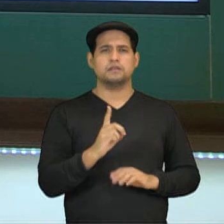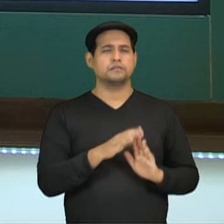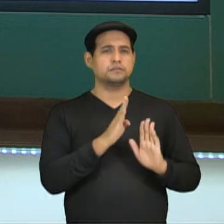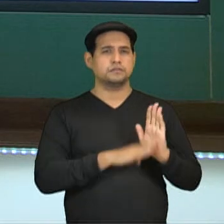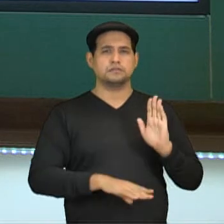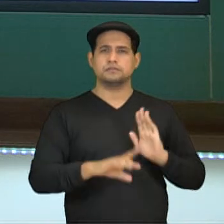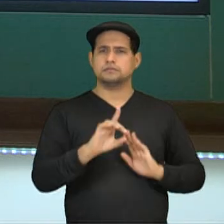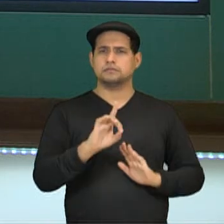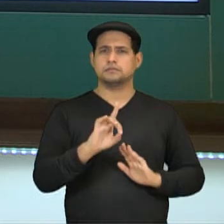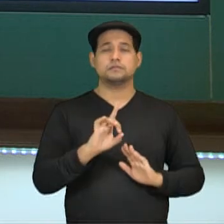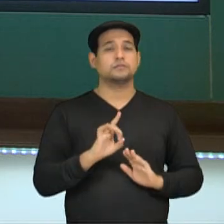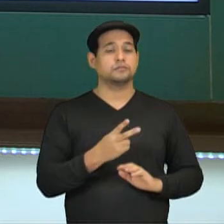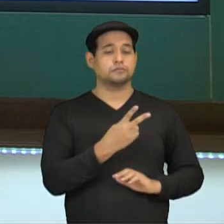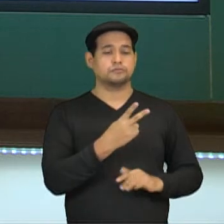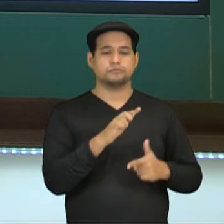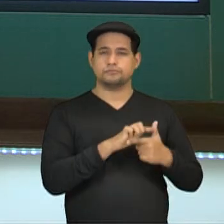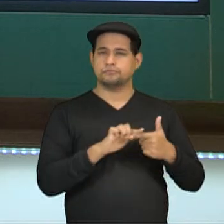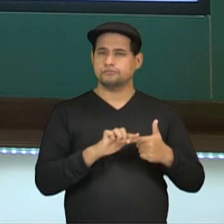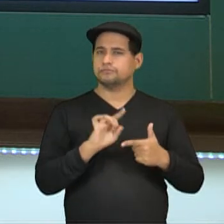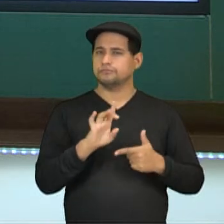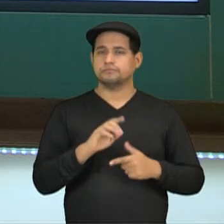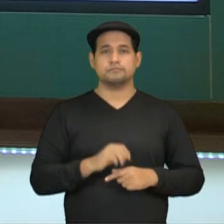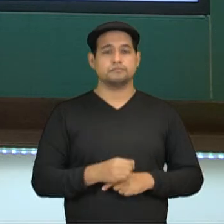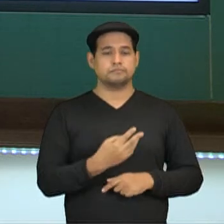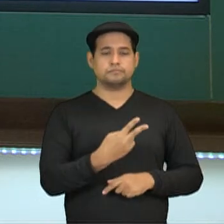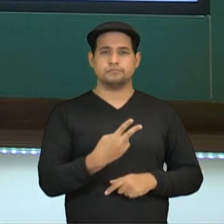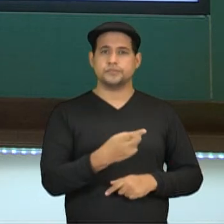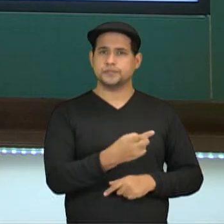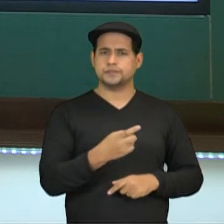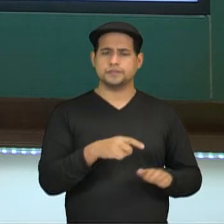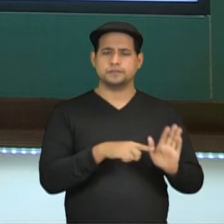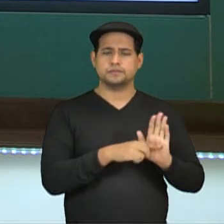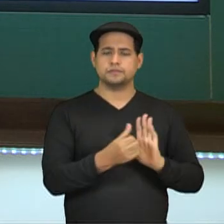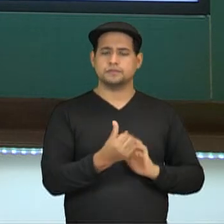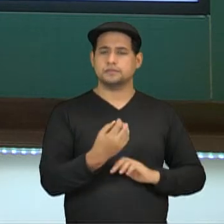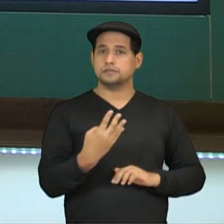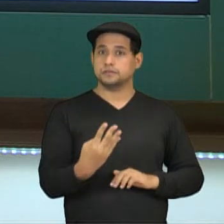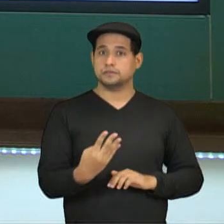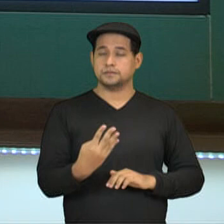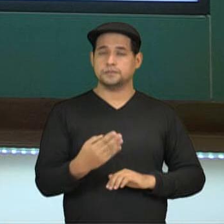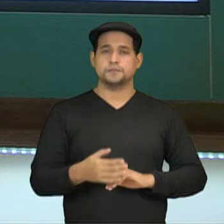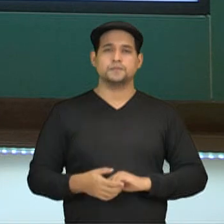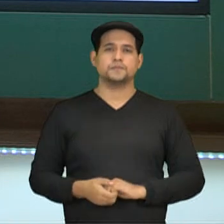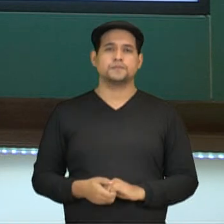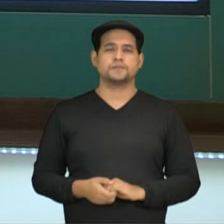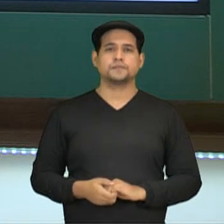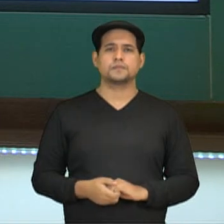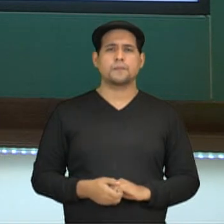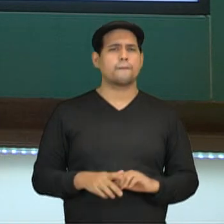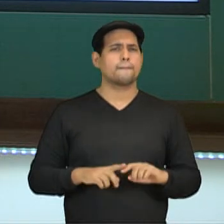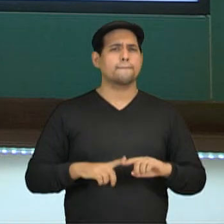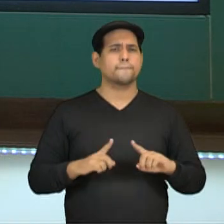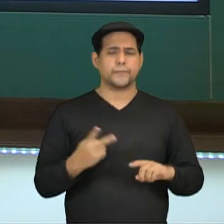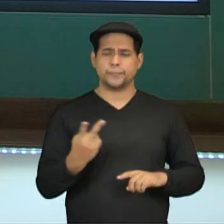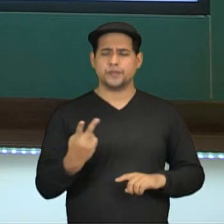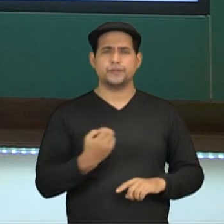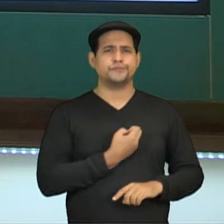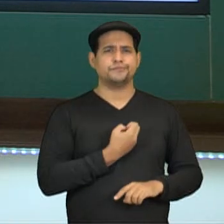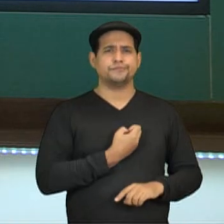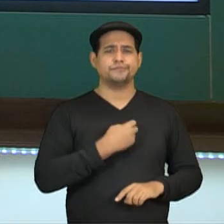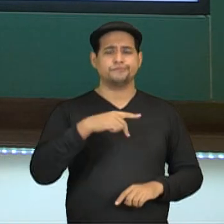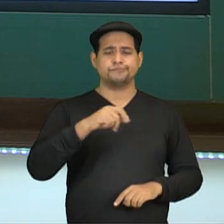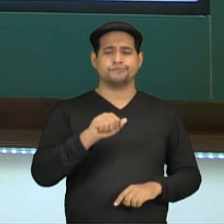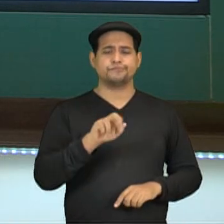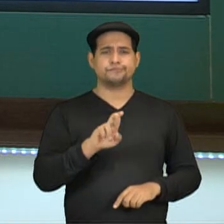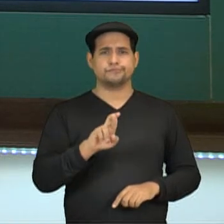D, então é só passar o 2 dividindo. Vai ficar com 32x menos 64 sobre 2. Só que ambos os números são